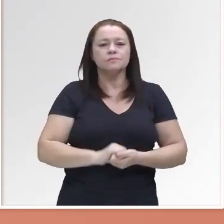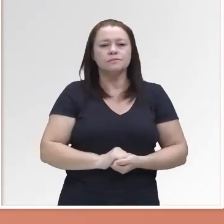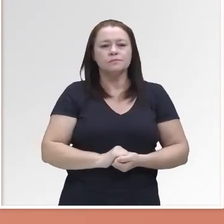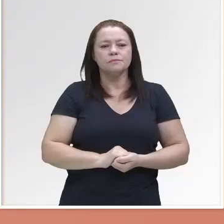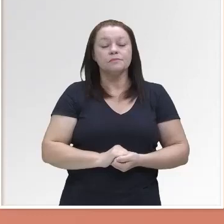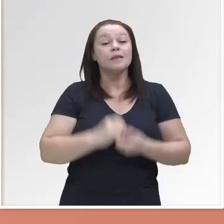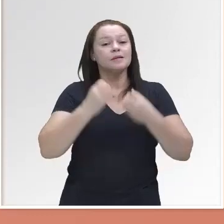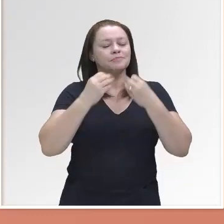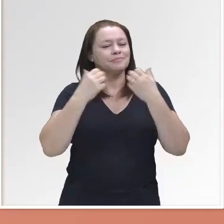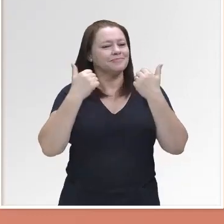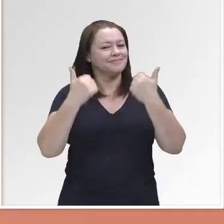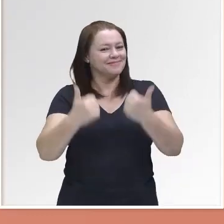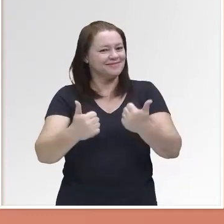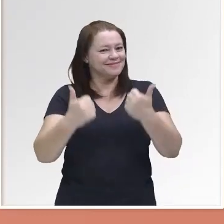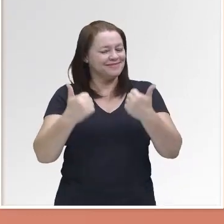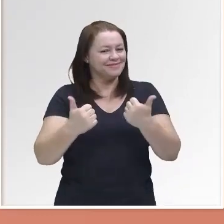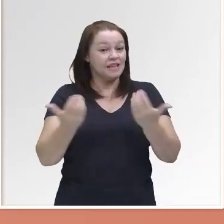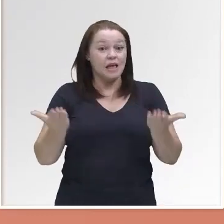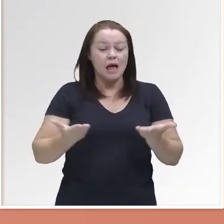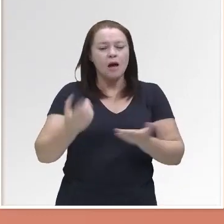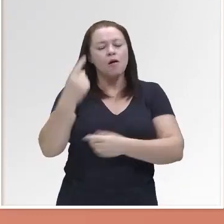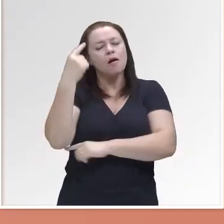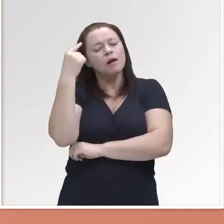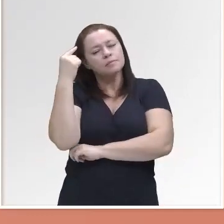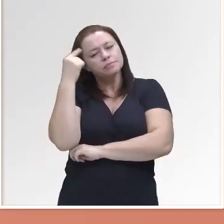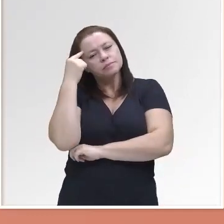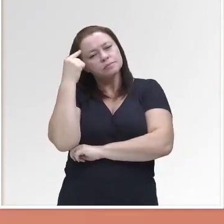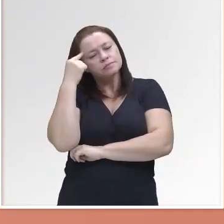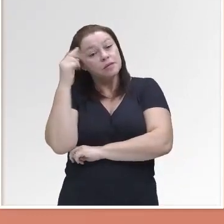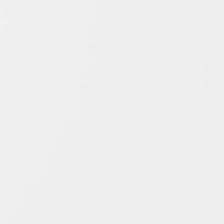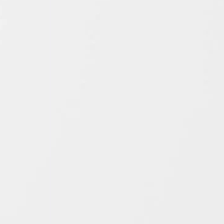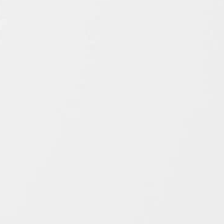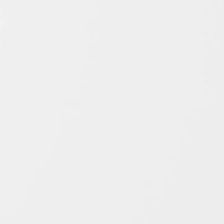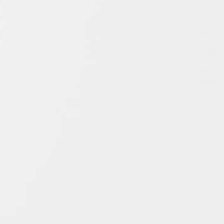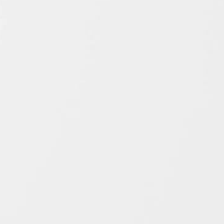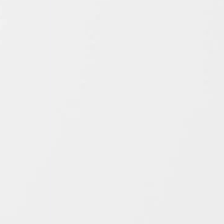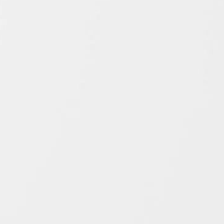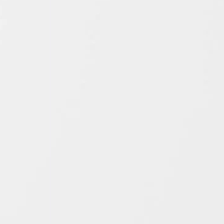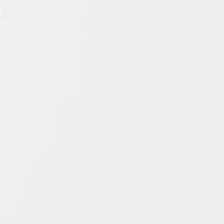Muito bem, agora pense e responda.